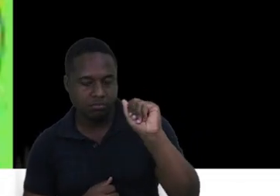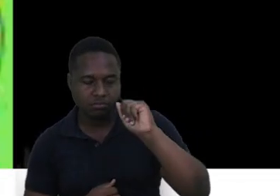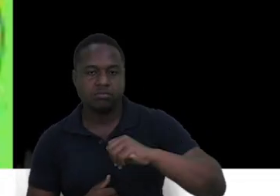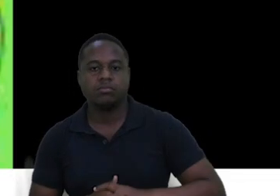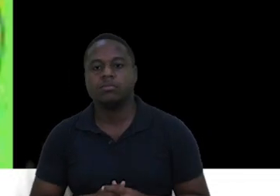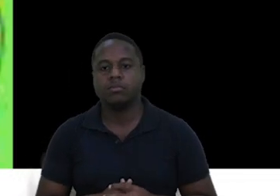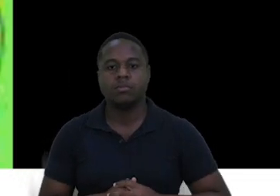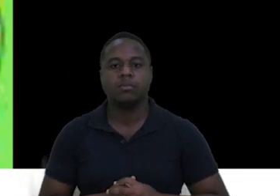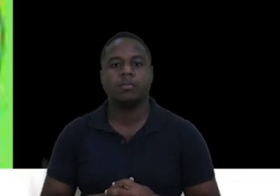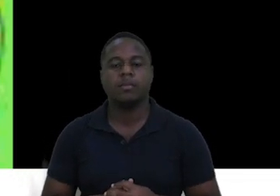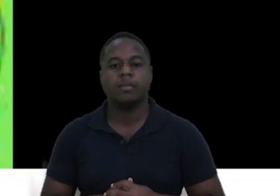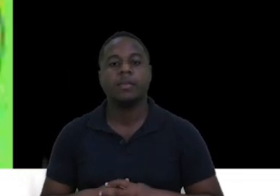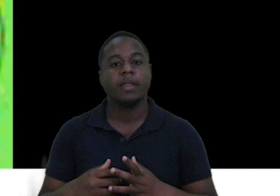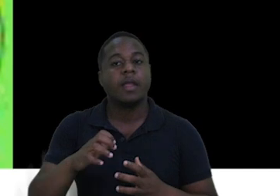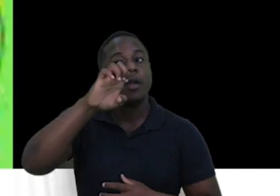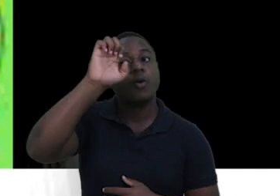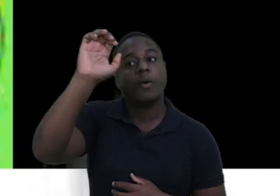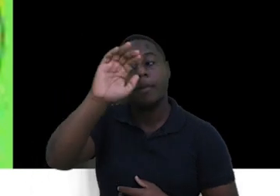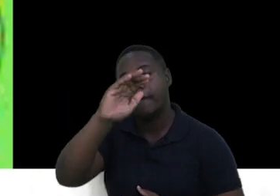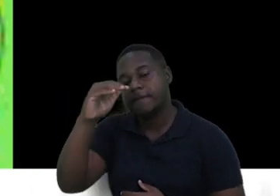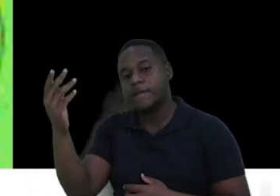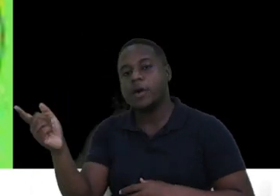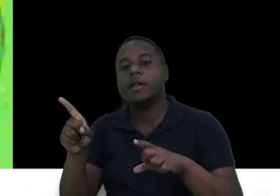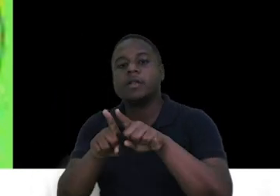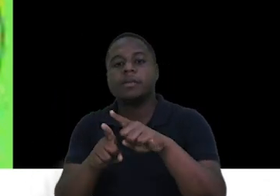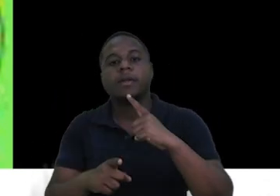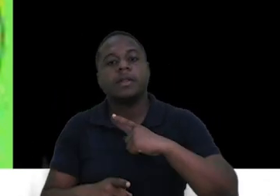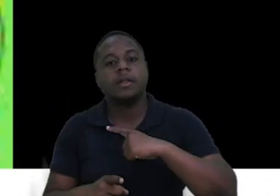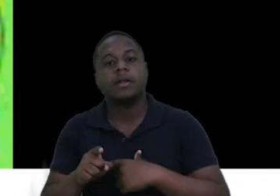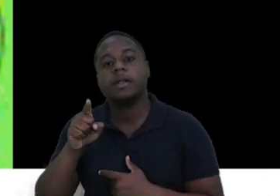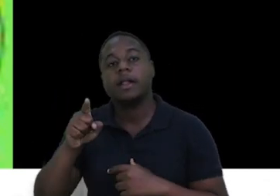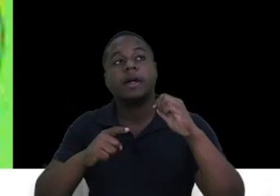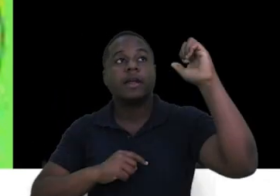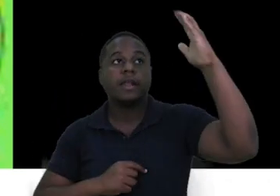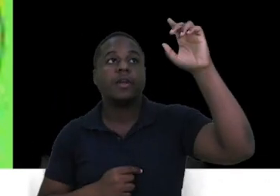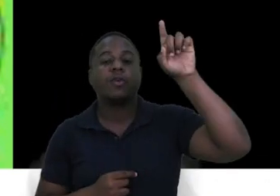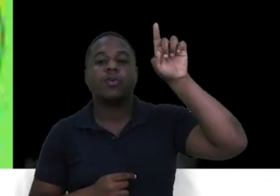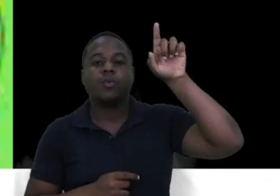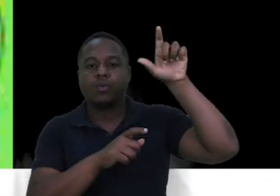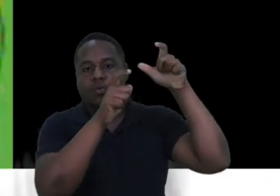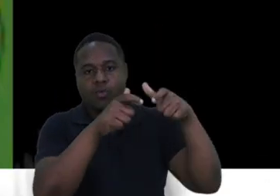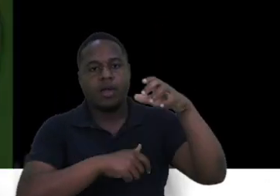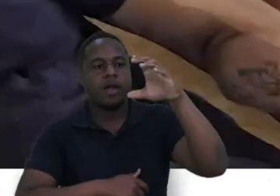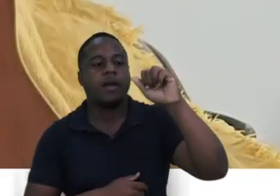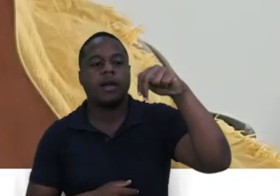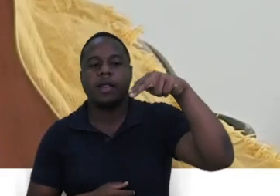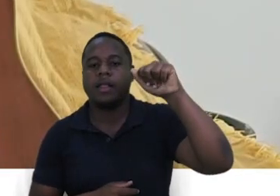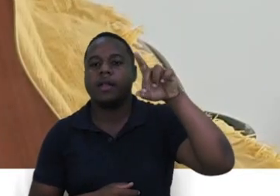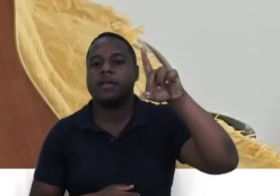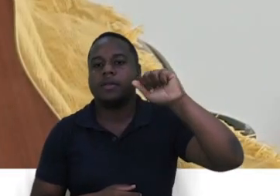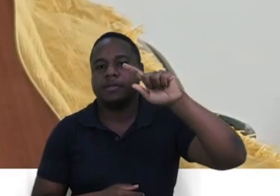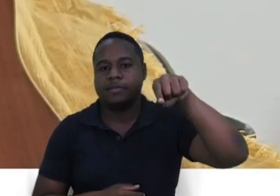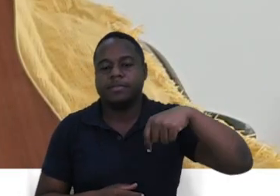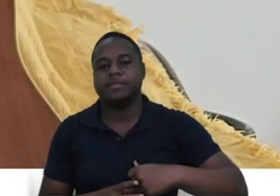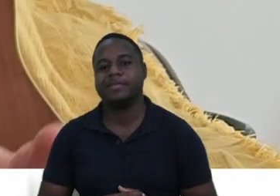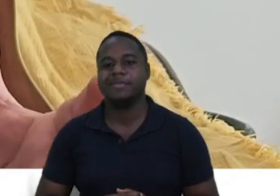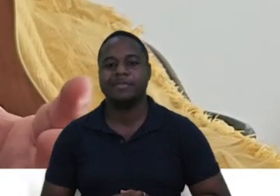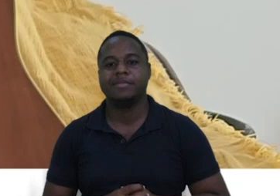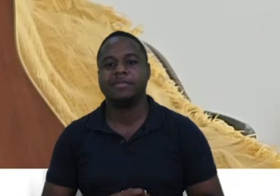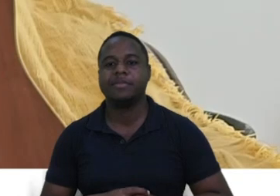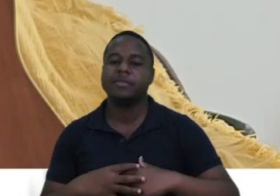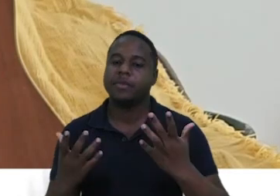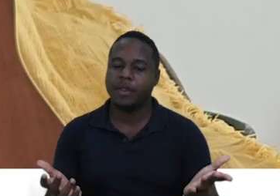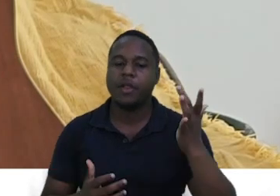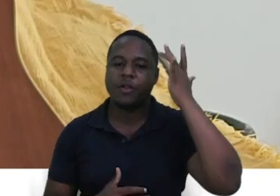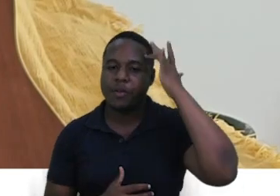da Europa, nós podemos ver que existem também festivais de forró, por exemplo, no Canadá, que é aqui na nossa querida América do Norte. É isso aí, meus amores e minhas amoras. Eu espero